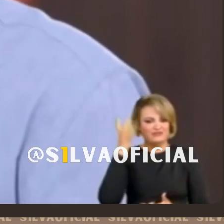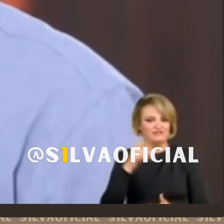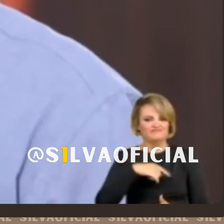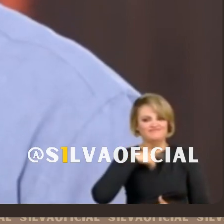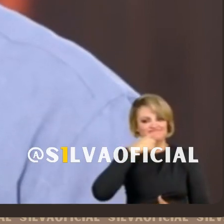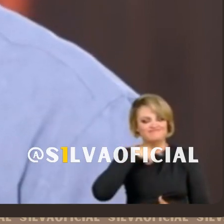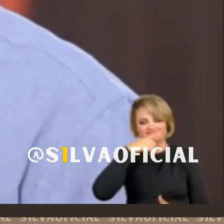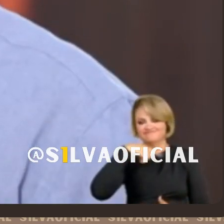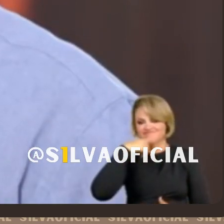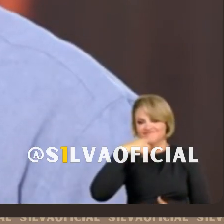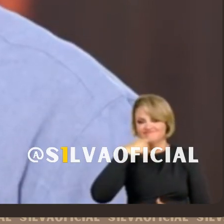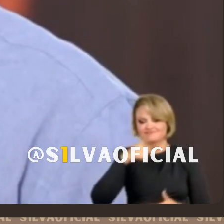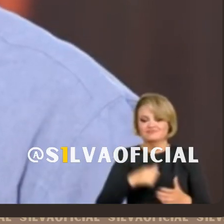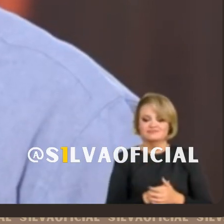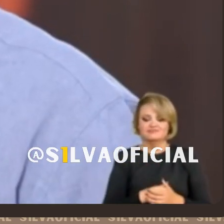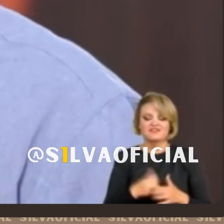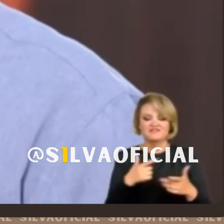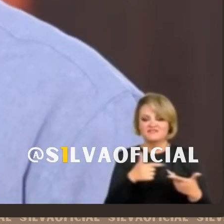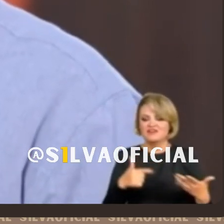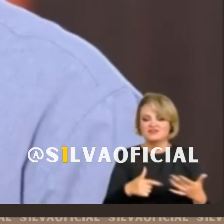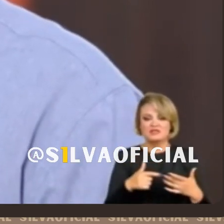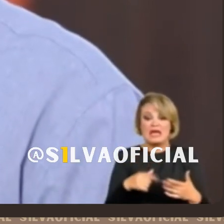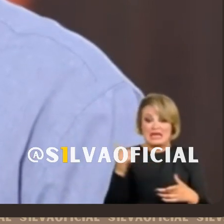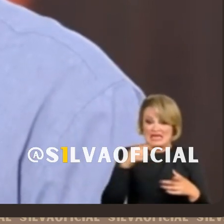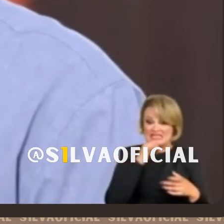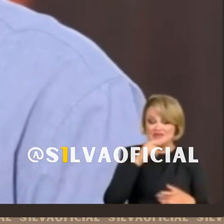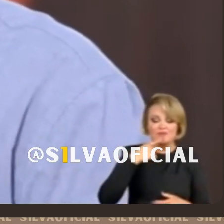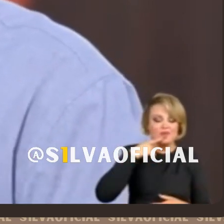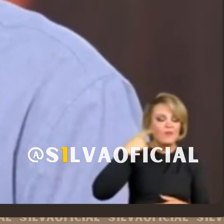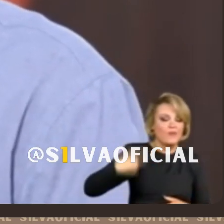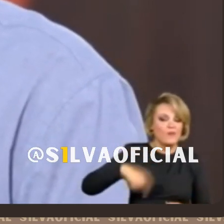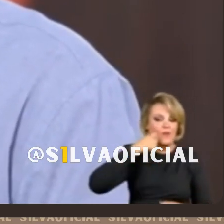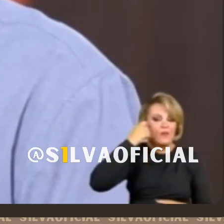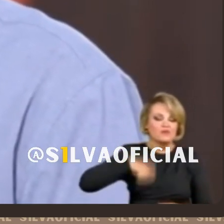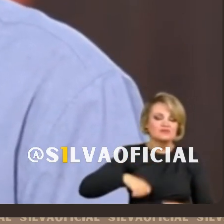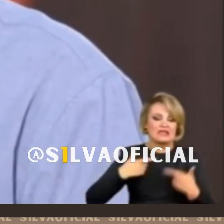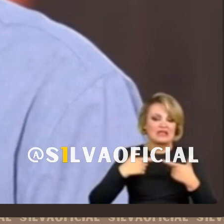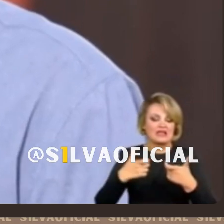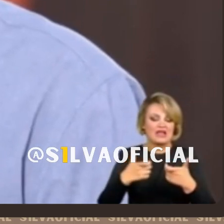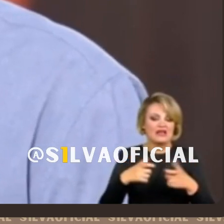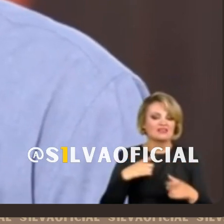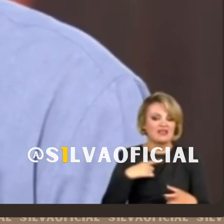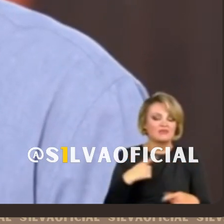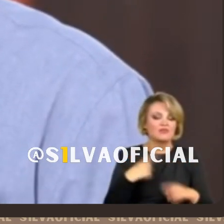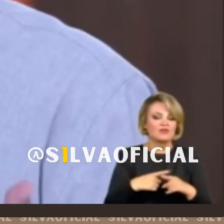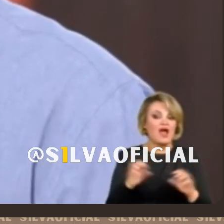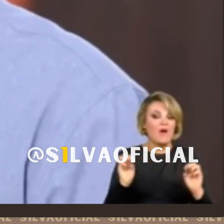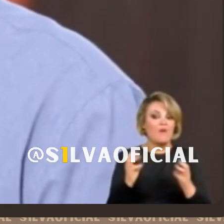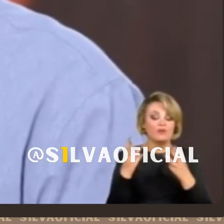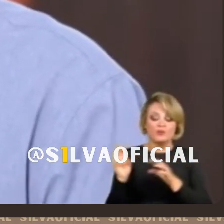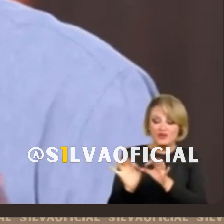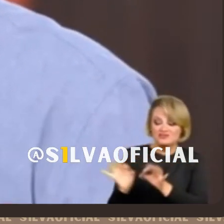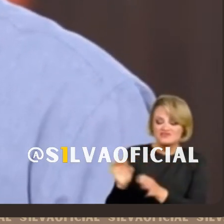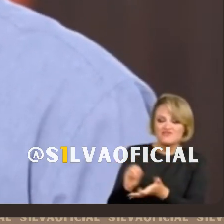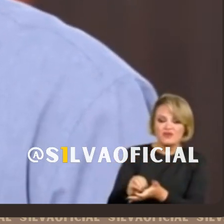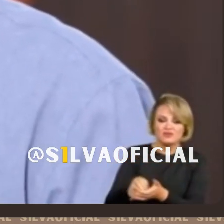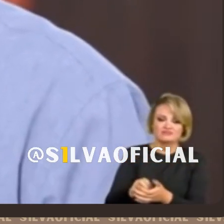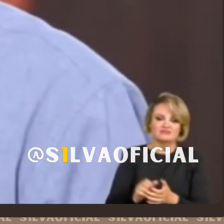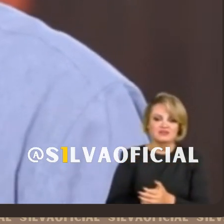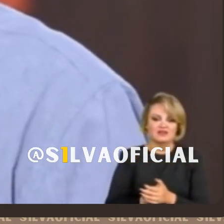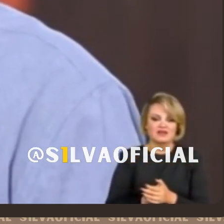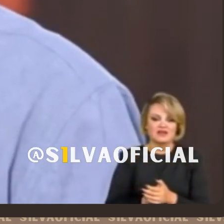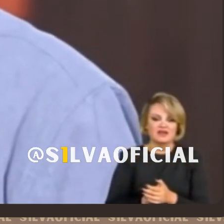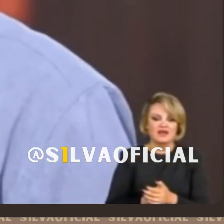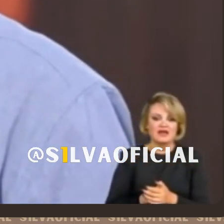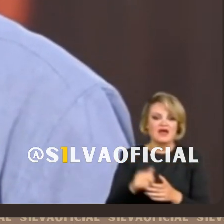de direção na ONU. Porque só os países que estão no Conselho de Segurança fazem guerra. A Rússia, os Estados Unidos, a